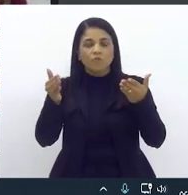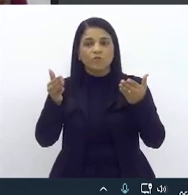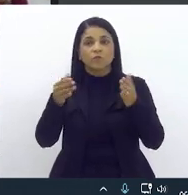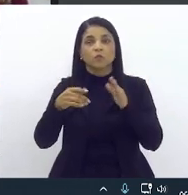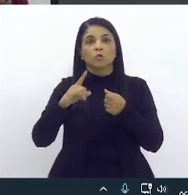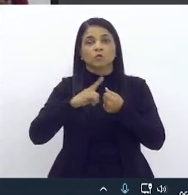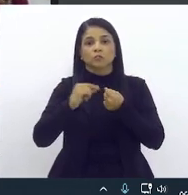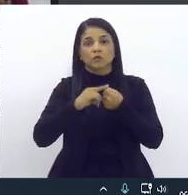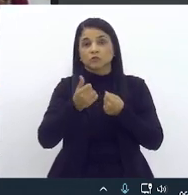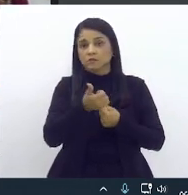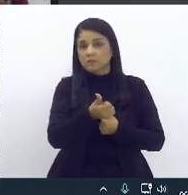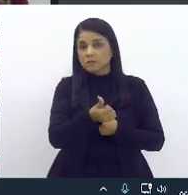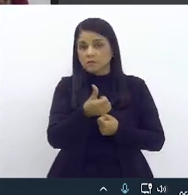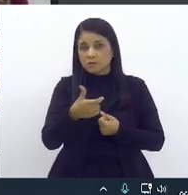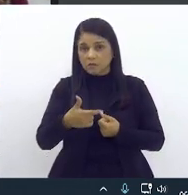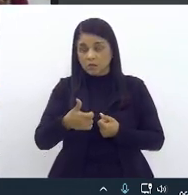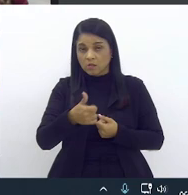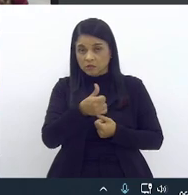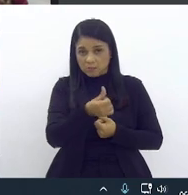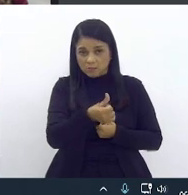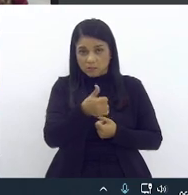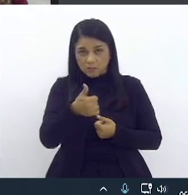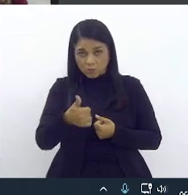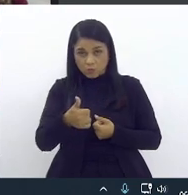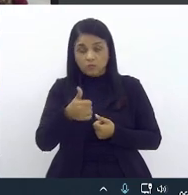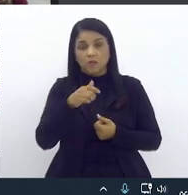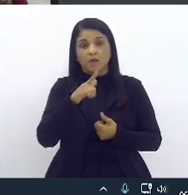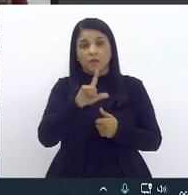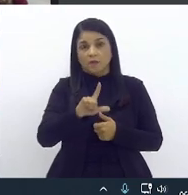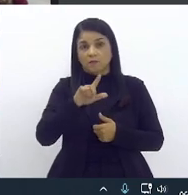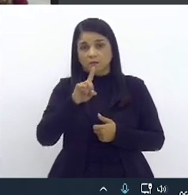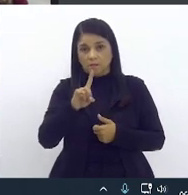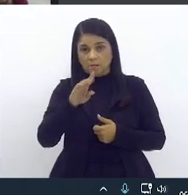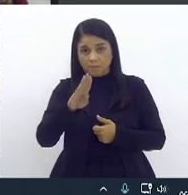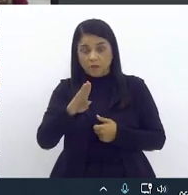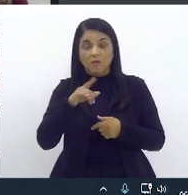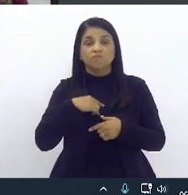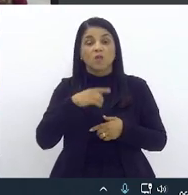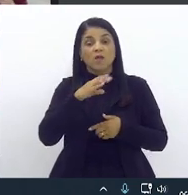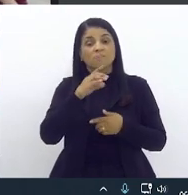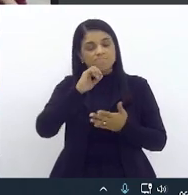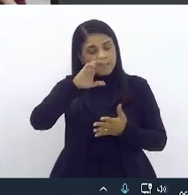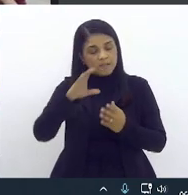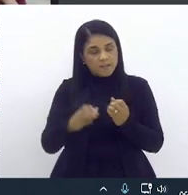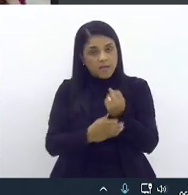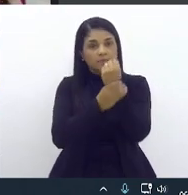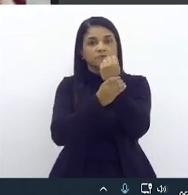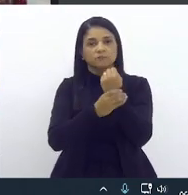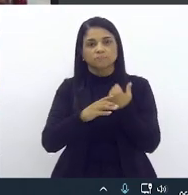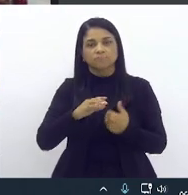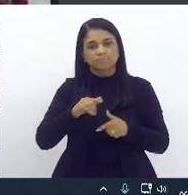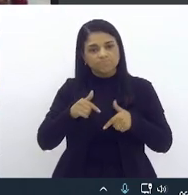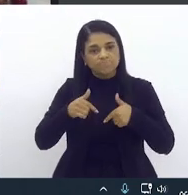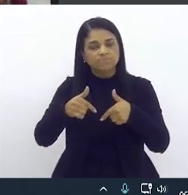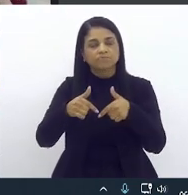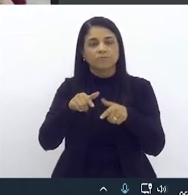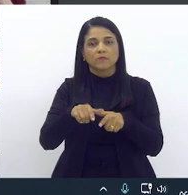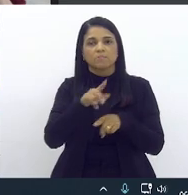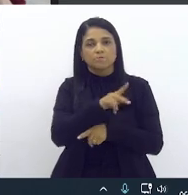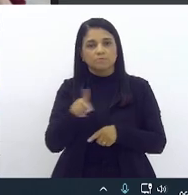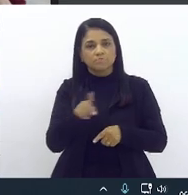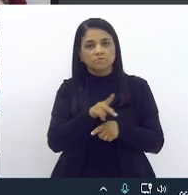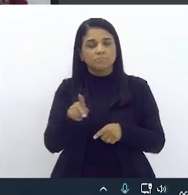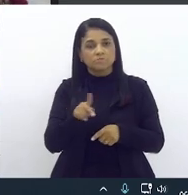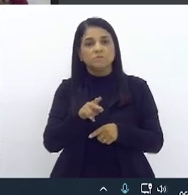artigo 61 da LDB, garantindo que há um reconhecimento da função docente de quem exerce essa atividade, inerentemente lúdica e